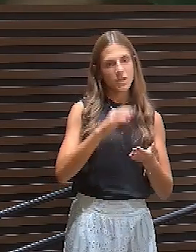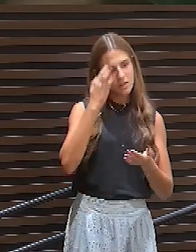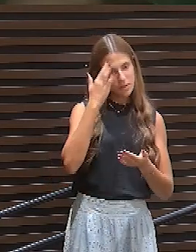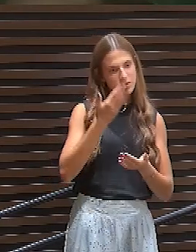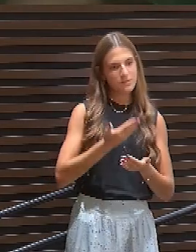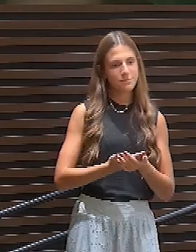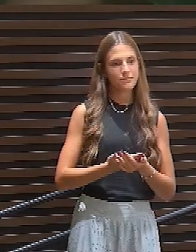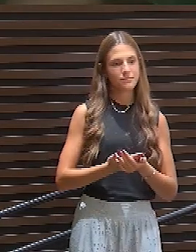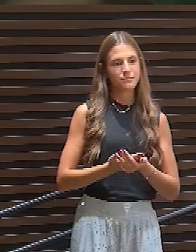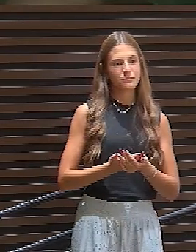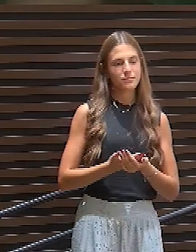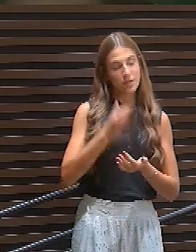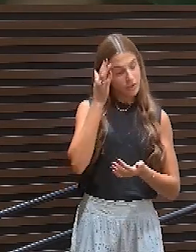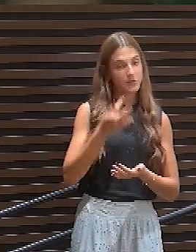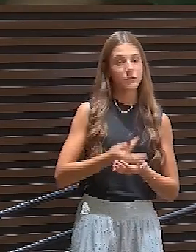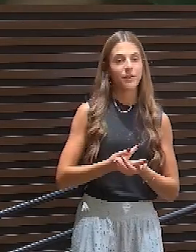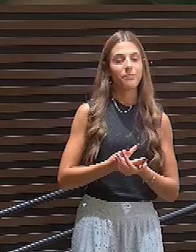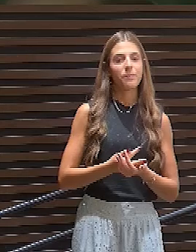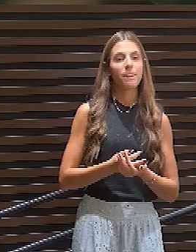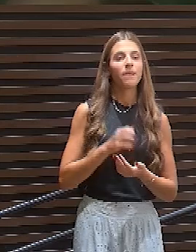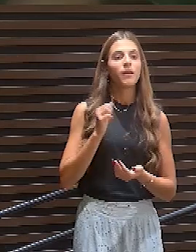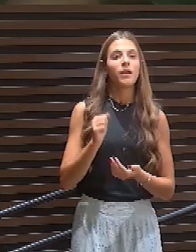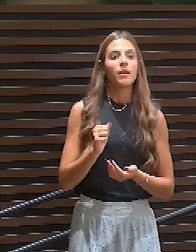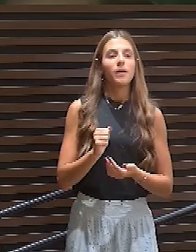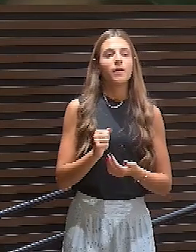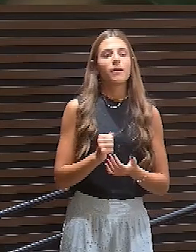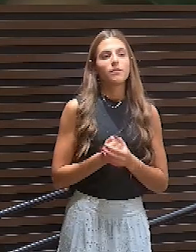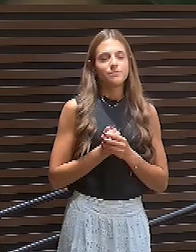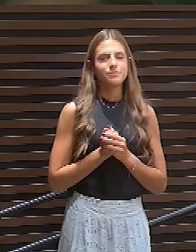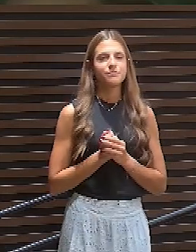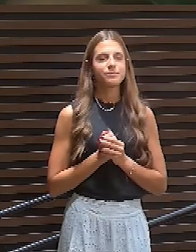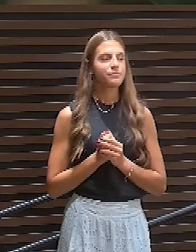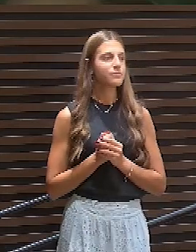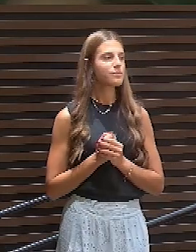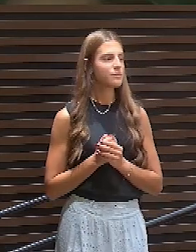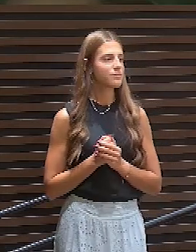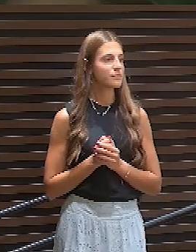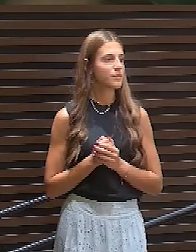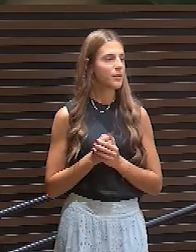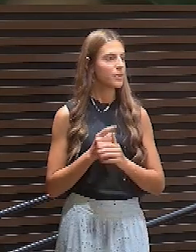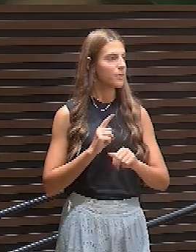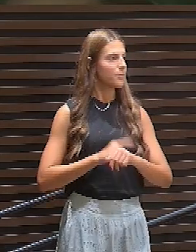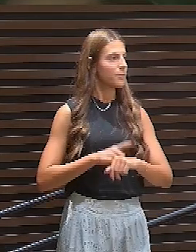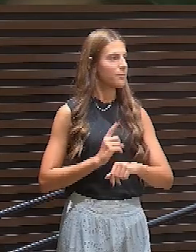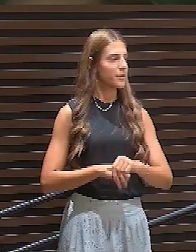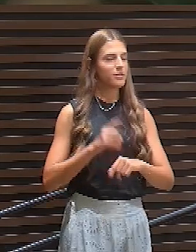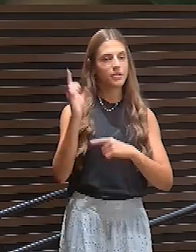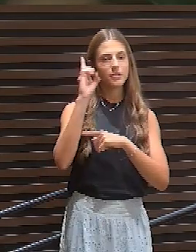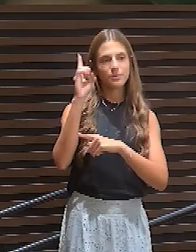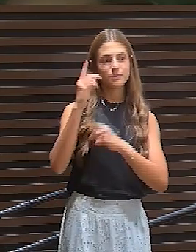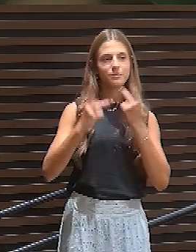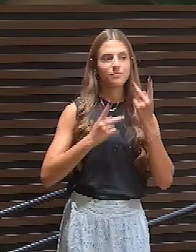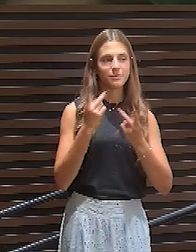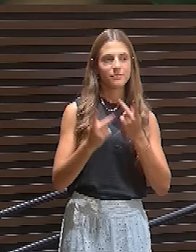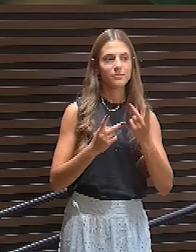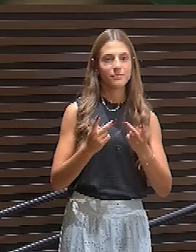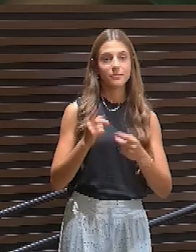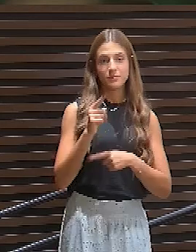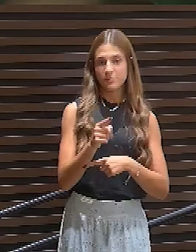não real, mas o fato é o seguinte: quando Deus diz e você não